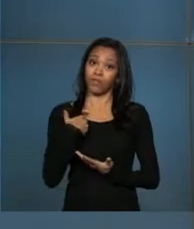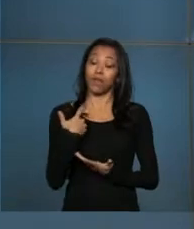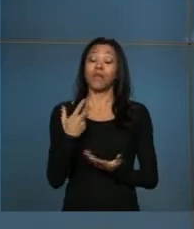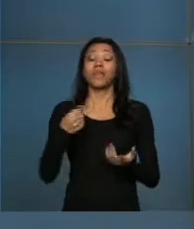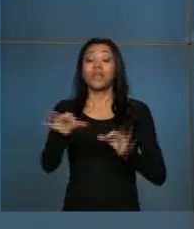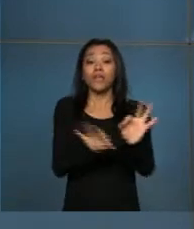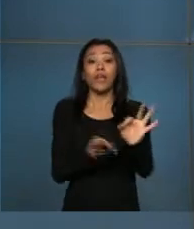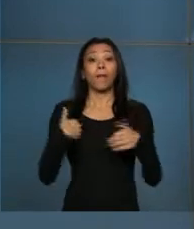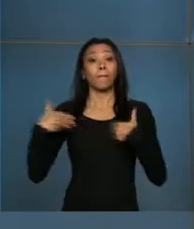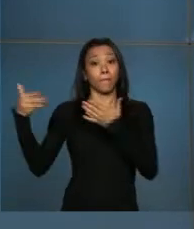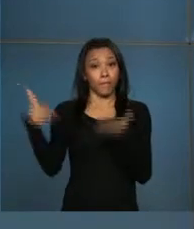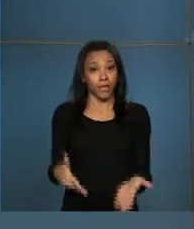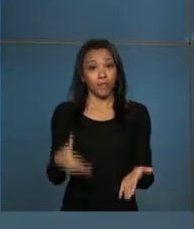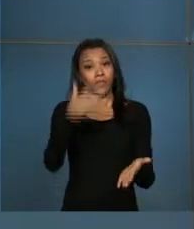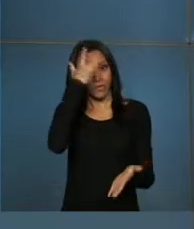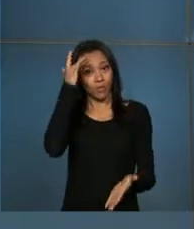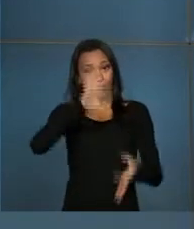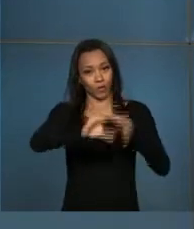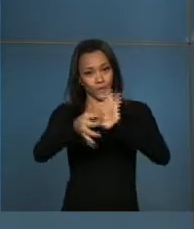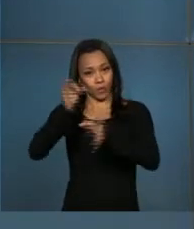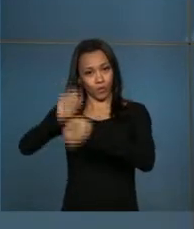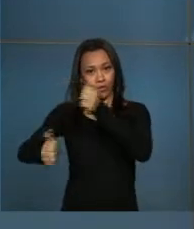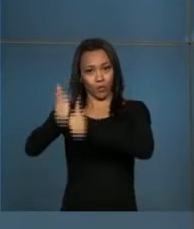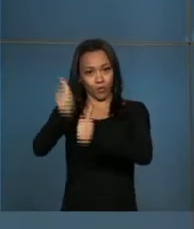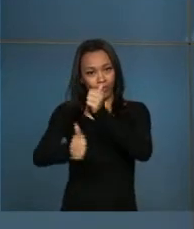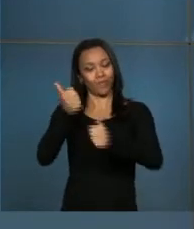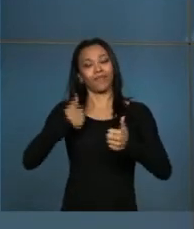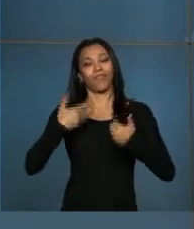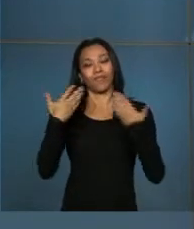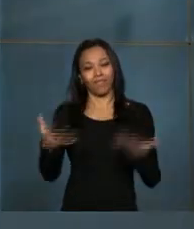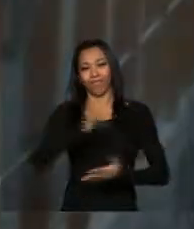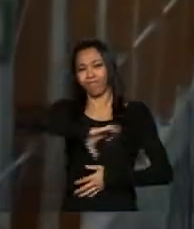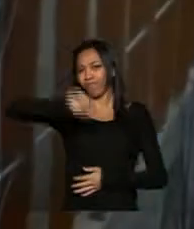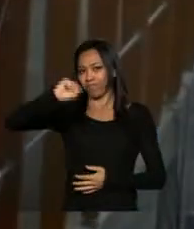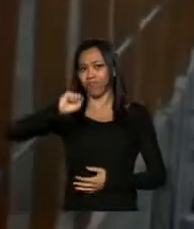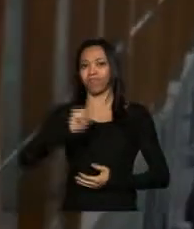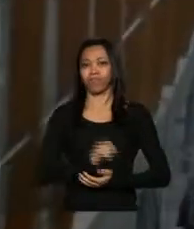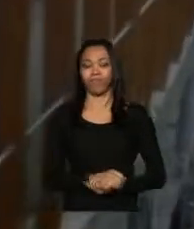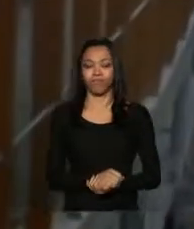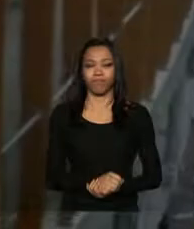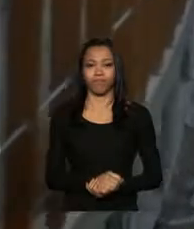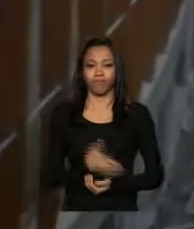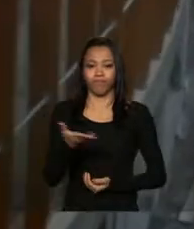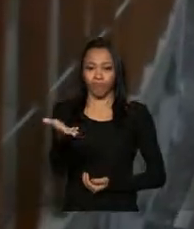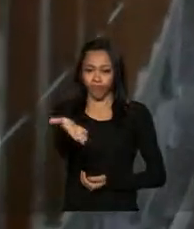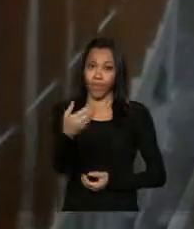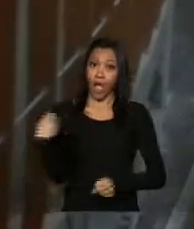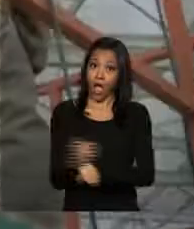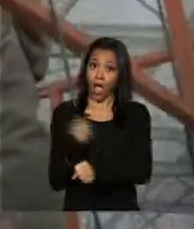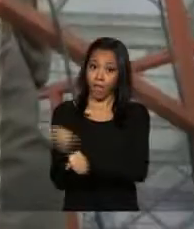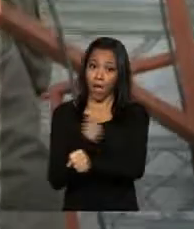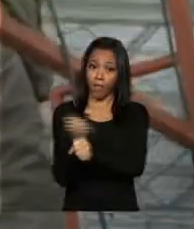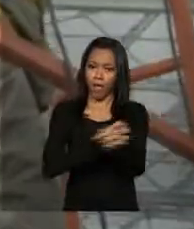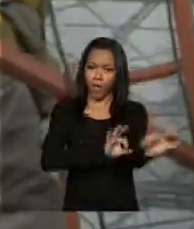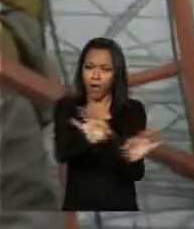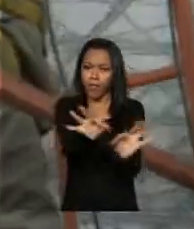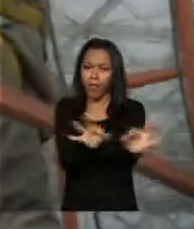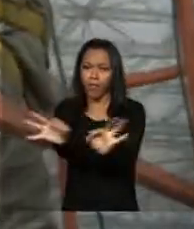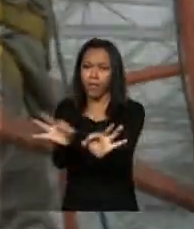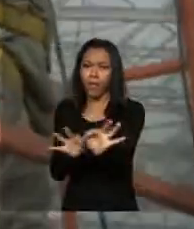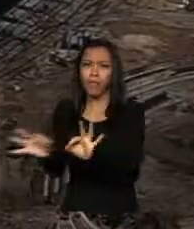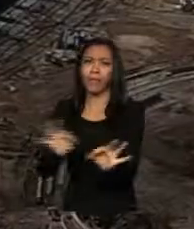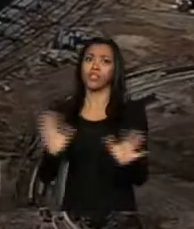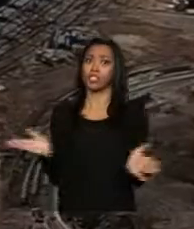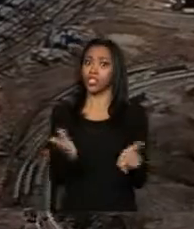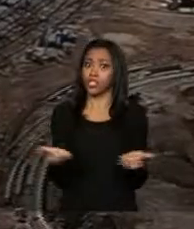a participação dos atletas brasileiros deve ser recorde. As obras para o mega evento esportivo estão em